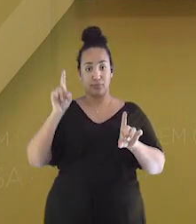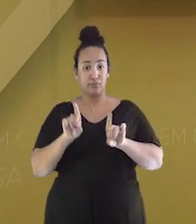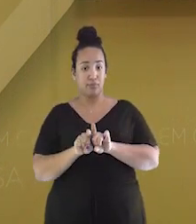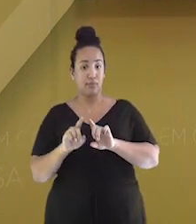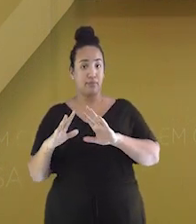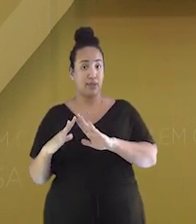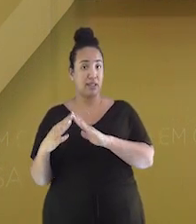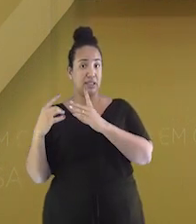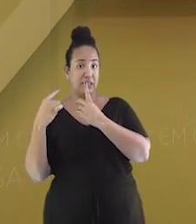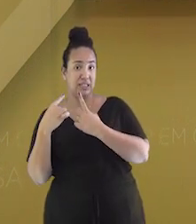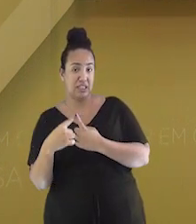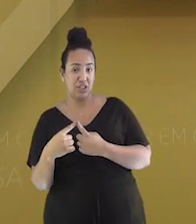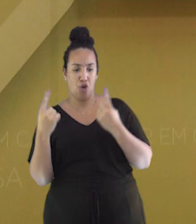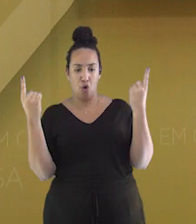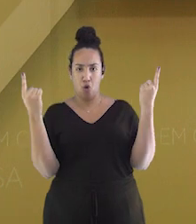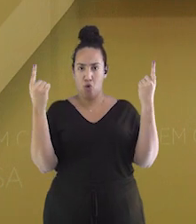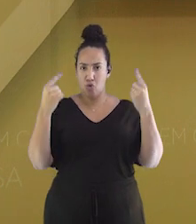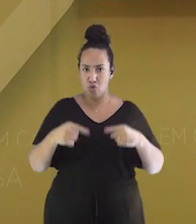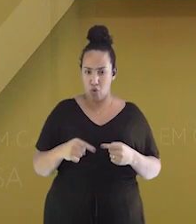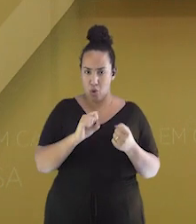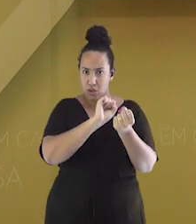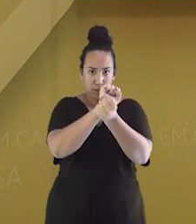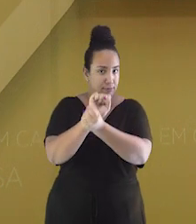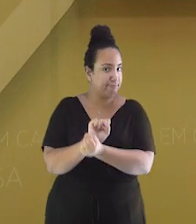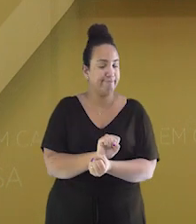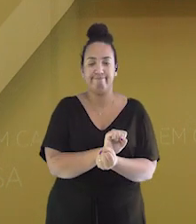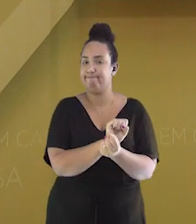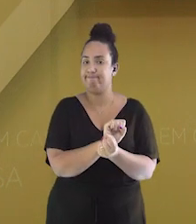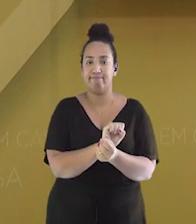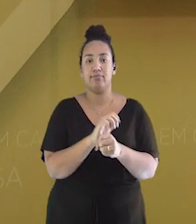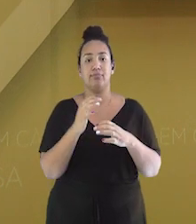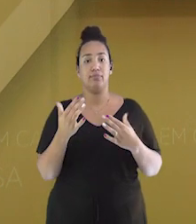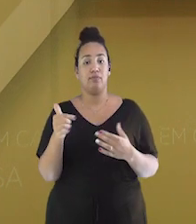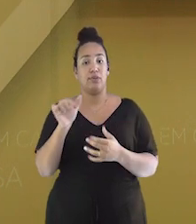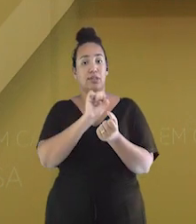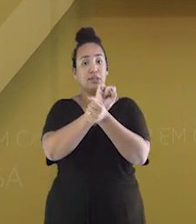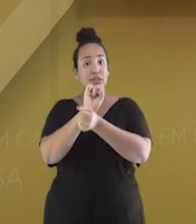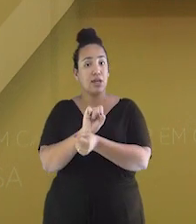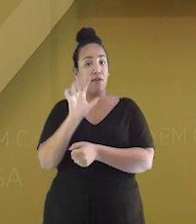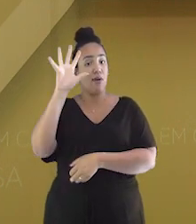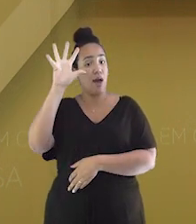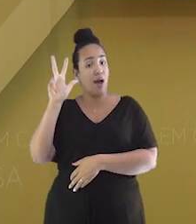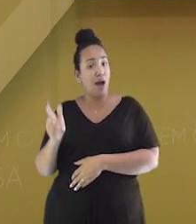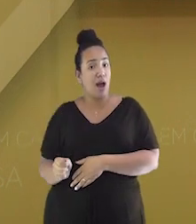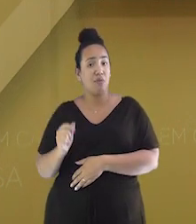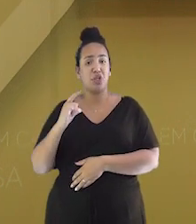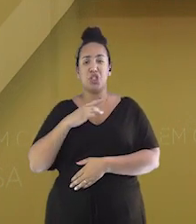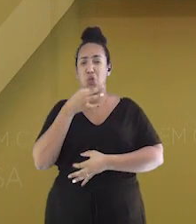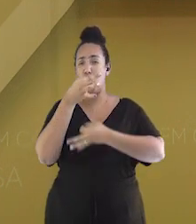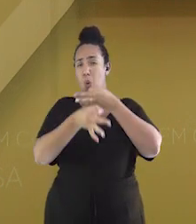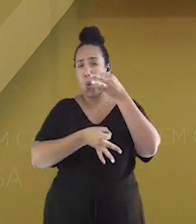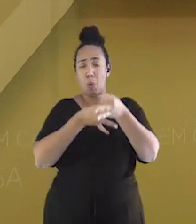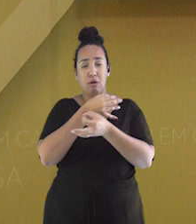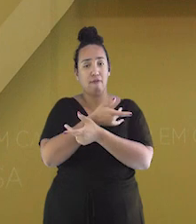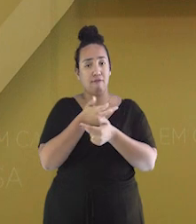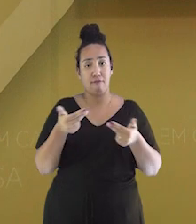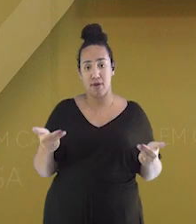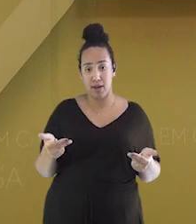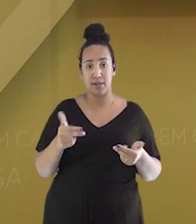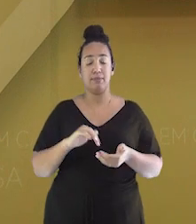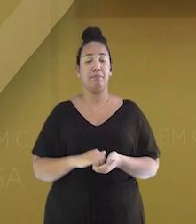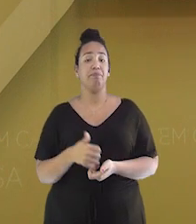oposição quanto à escravidão do negro. Justifica-se a escravidão africana utilizando-se vários argumentos. Em primeiro